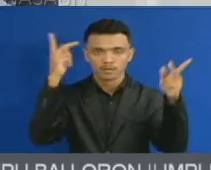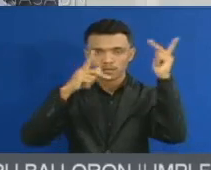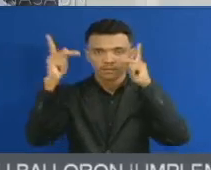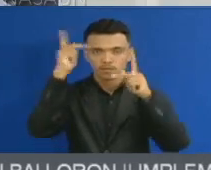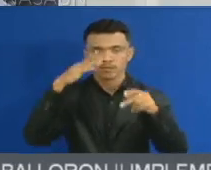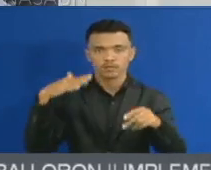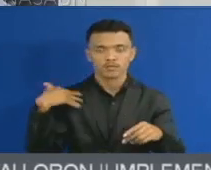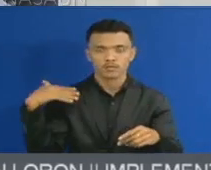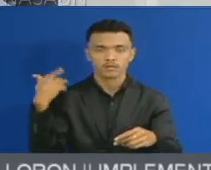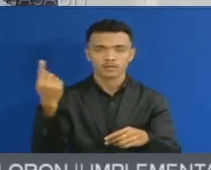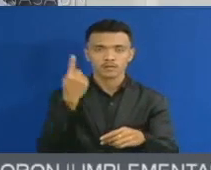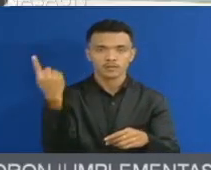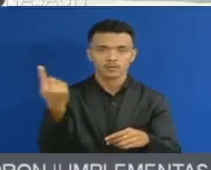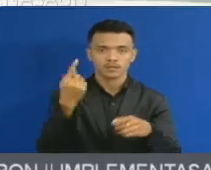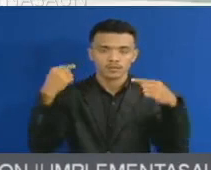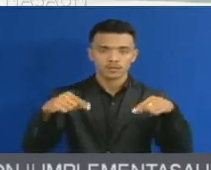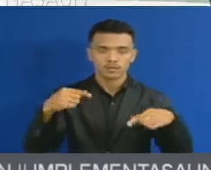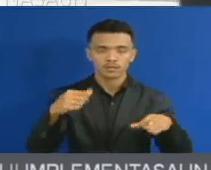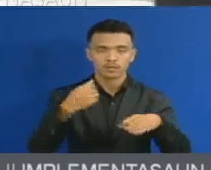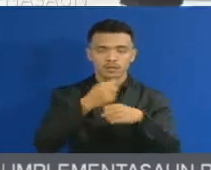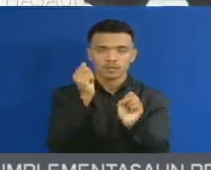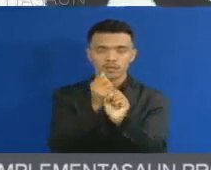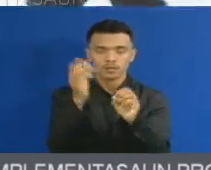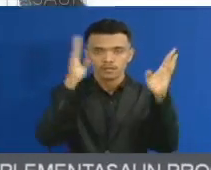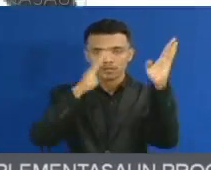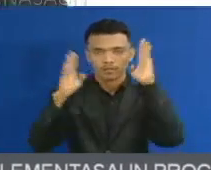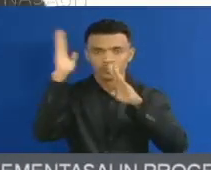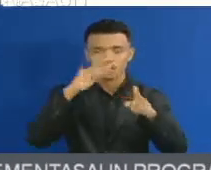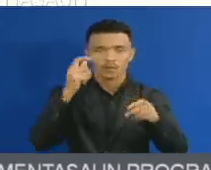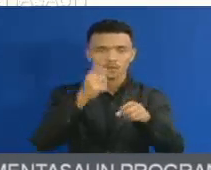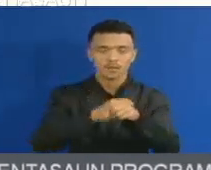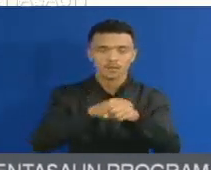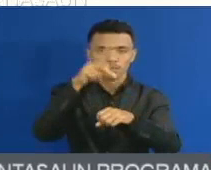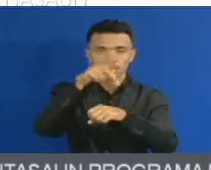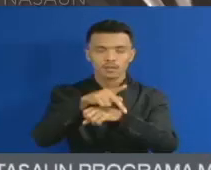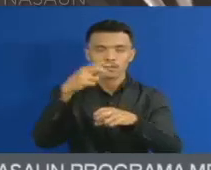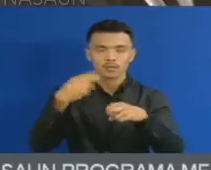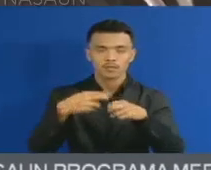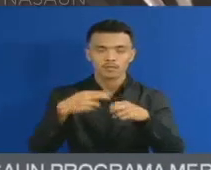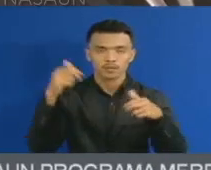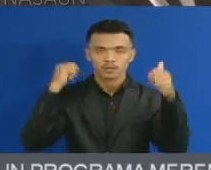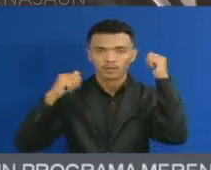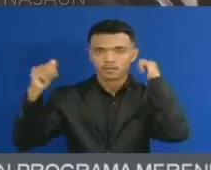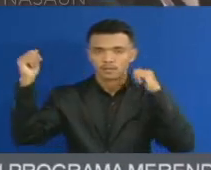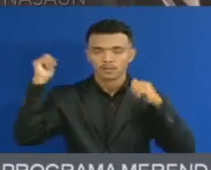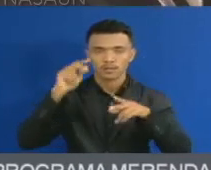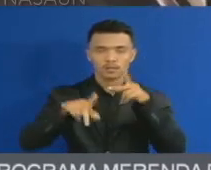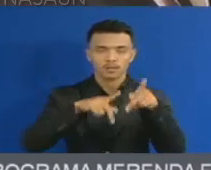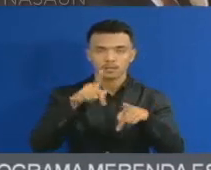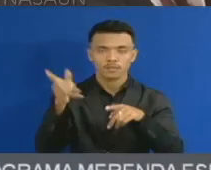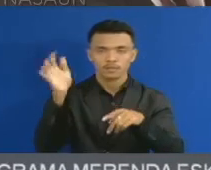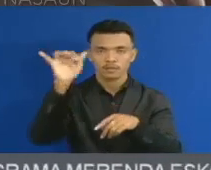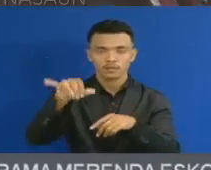Juventude sempre provoca malo no halo distúrbio. Lihat tempo kalang hodi implika ba atividade cidadão sira.